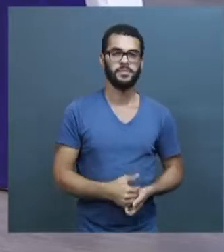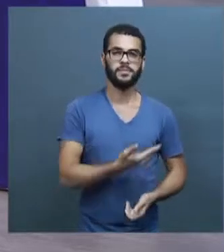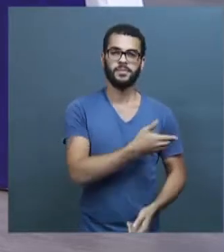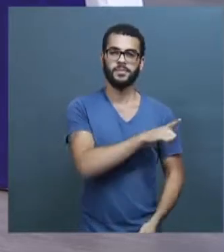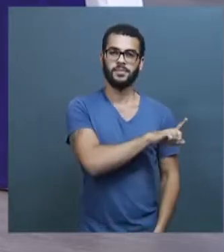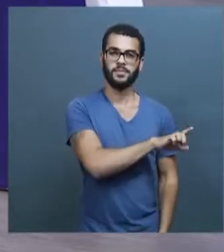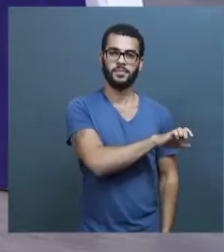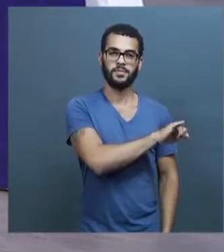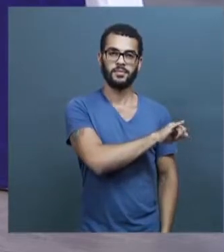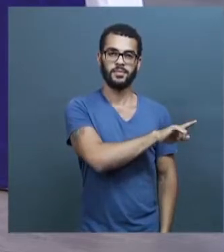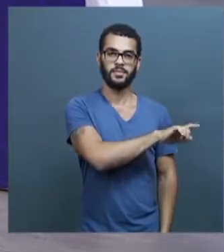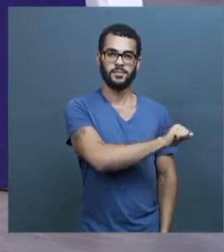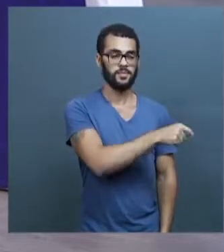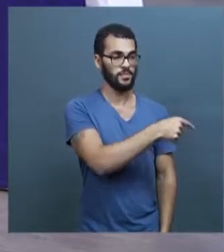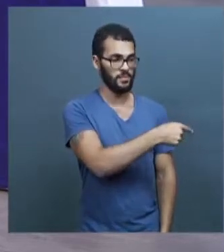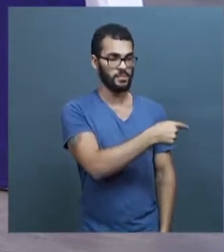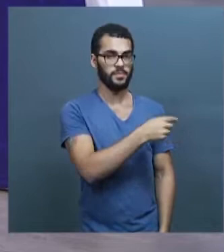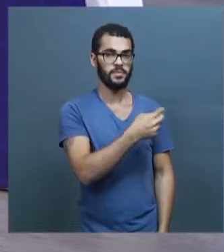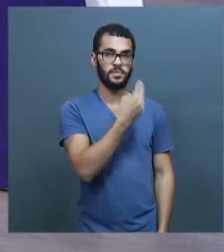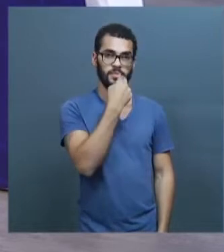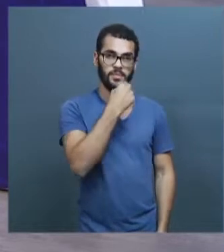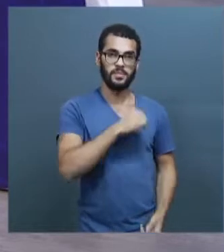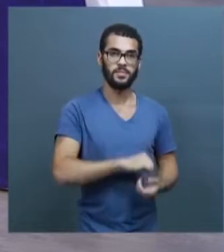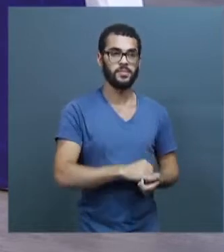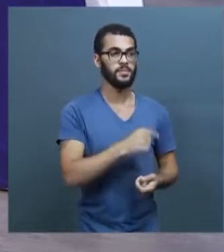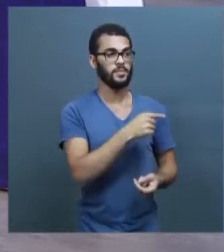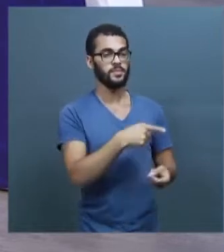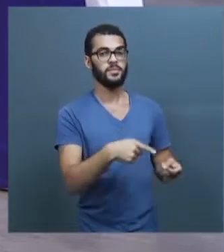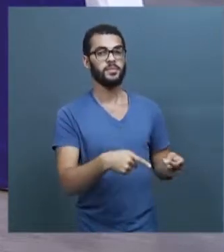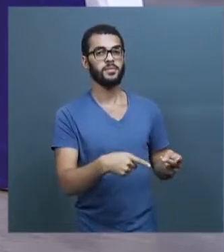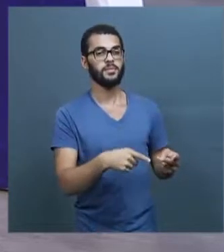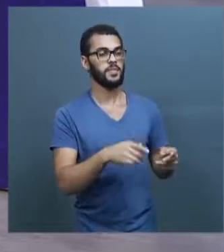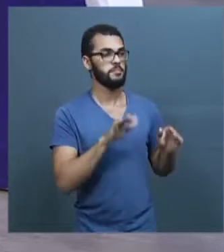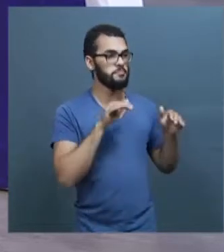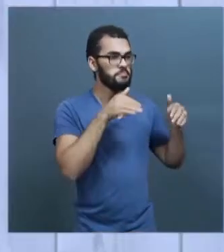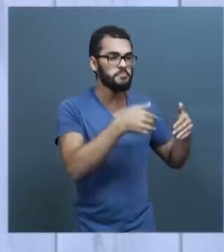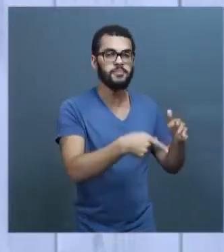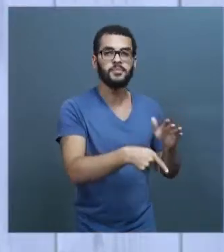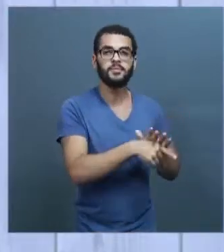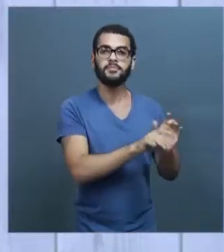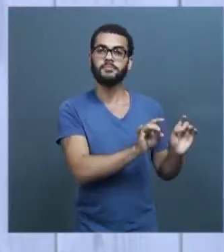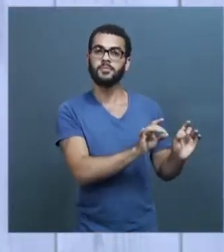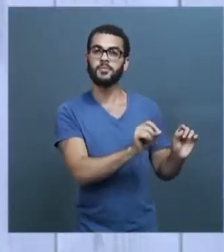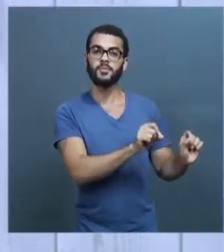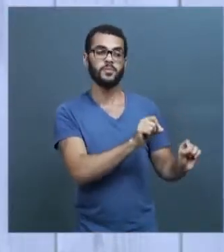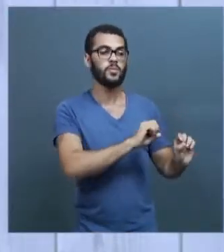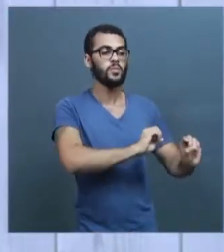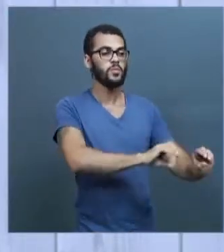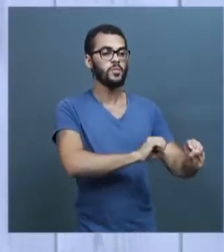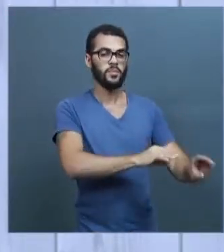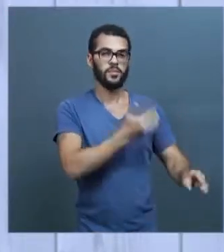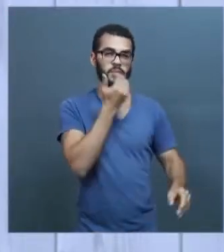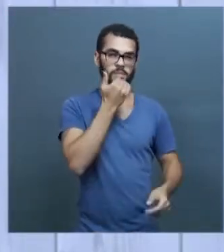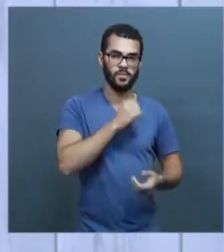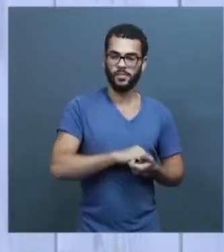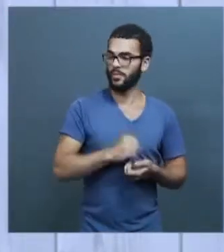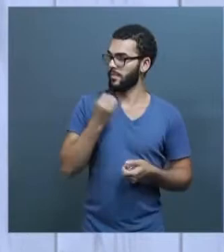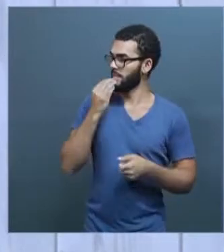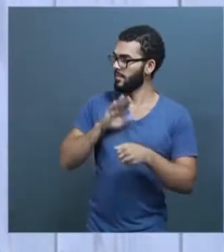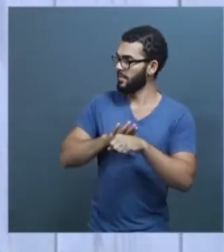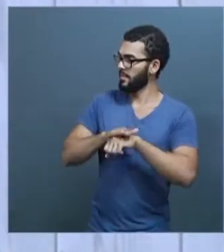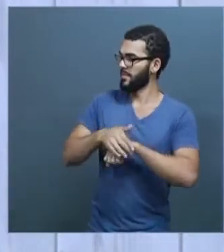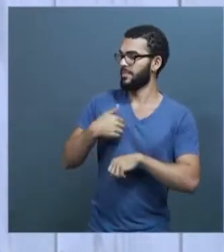Leila Nasser, que também é nutricionista e especialista em educação alimentar. Boa noite. Boa noite, um prazer estar aqui. Espero